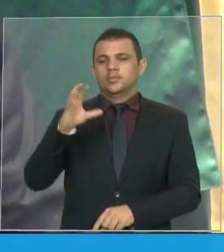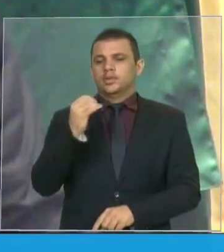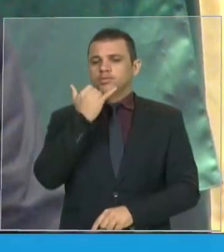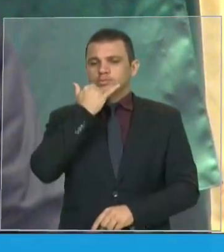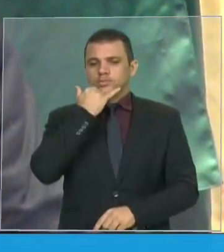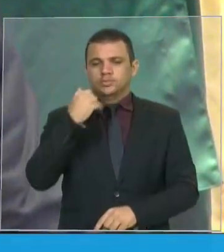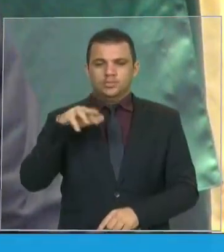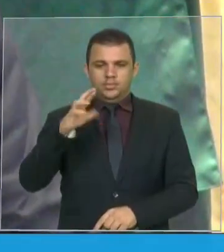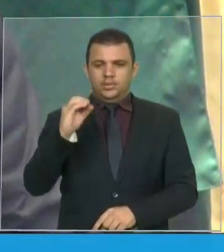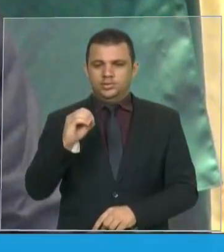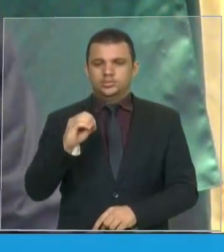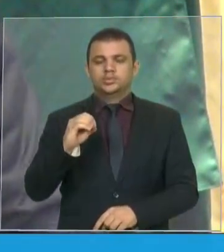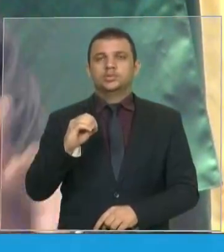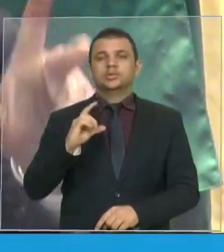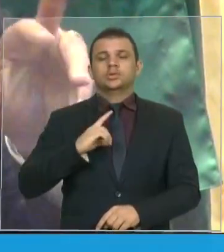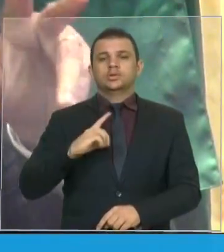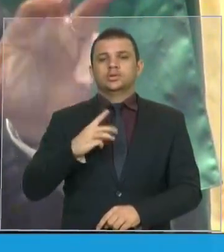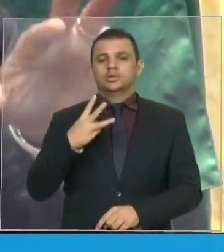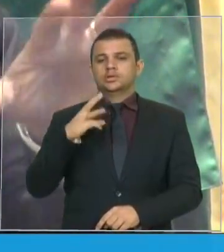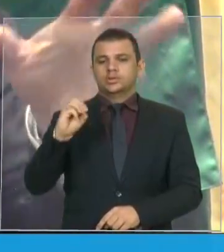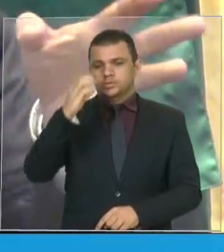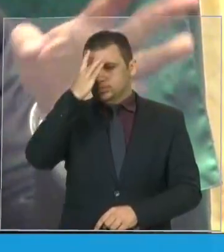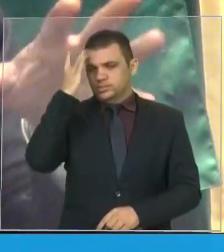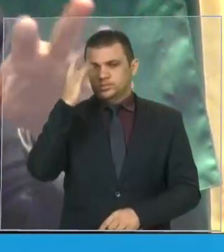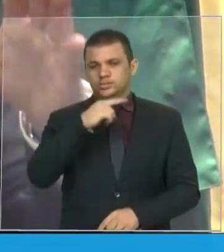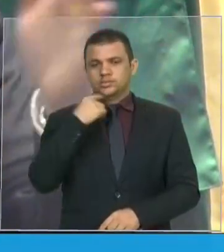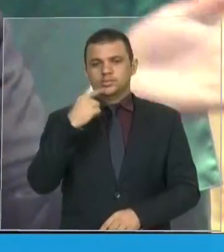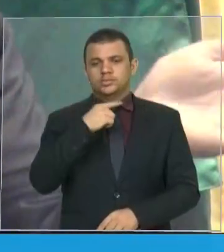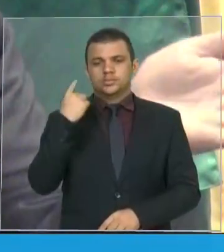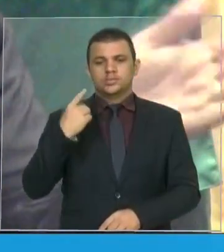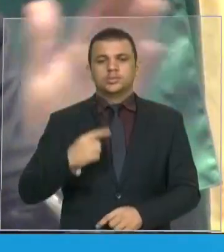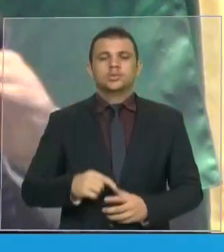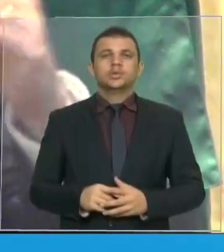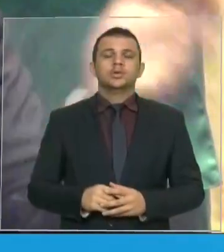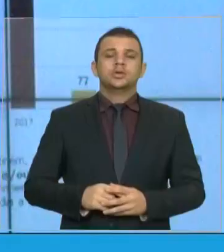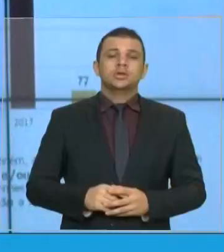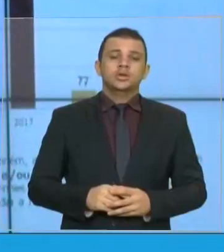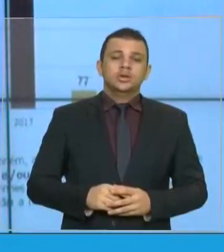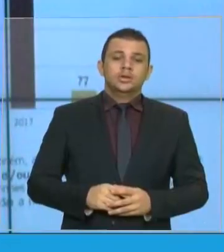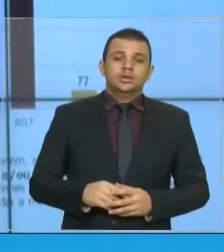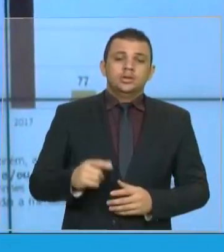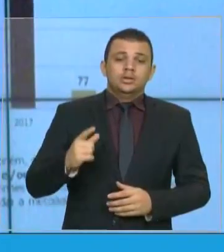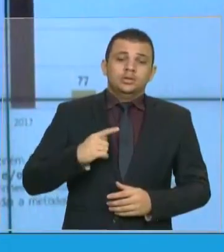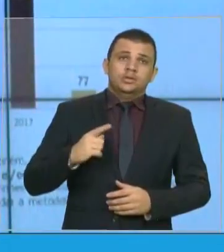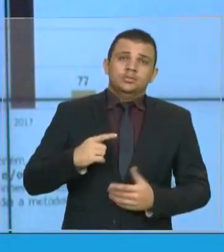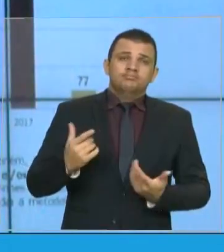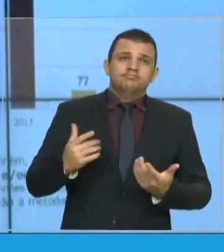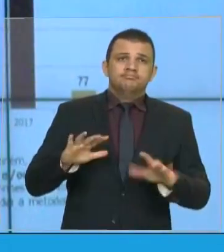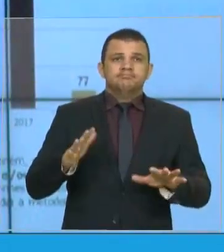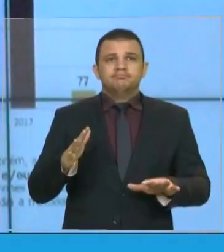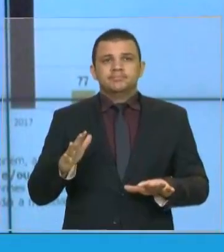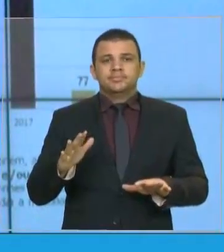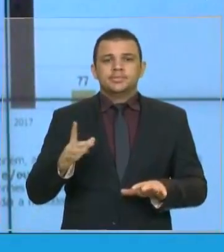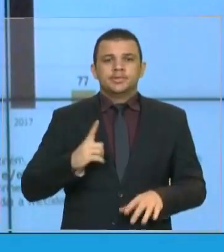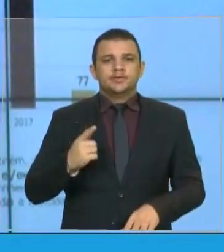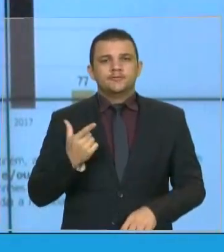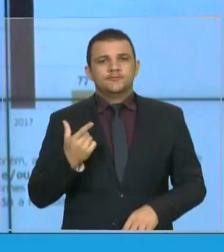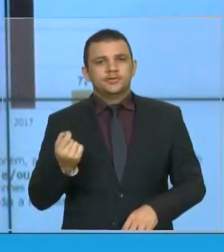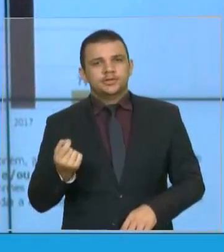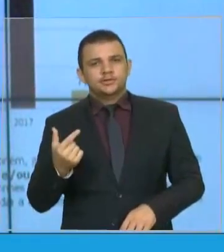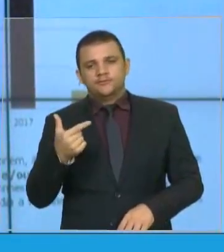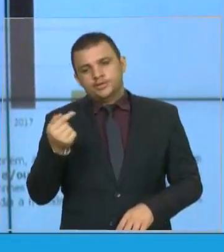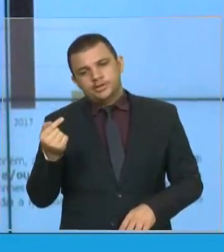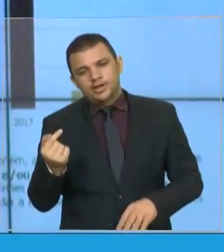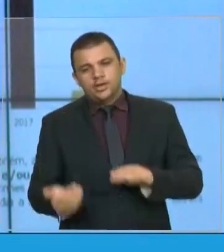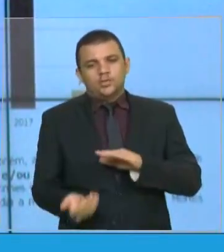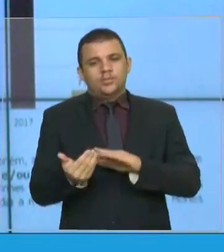Março. Fechou agora com uma divergência de 3, que vai dar no mínimo 27 e o máximo de 30. Nos últimos 10 anos